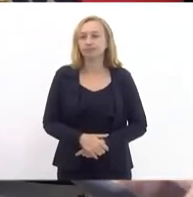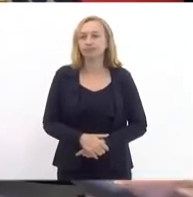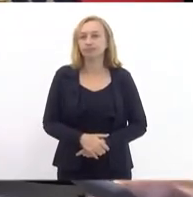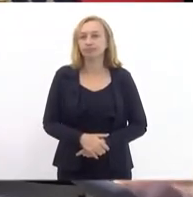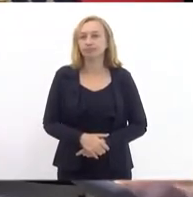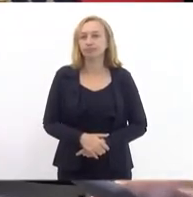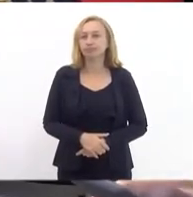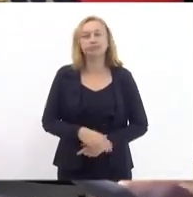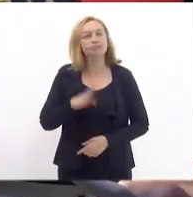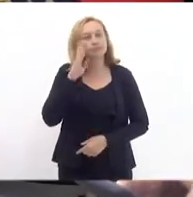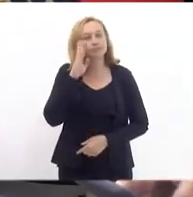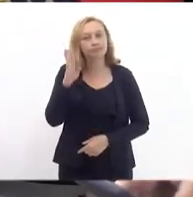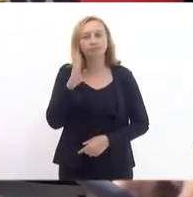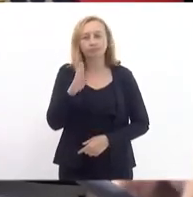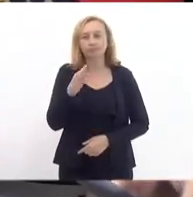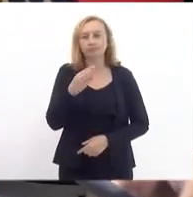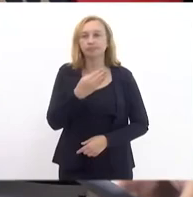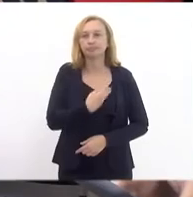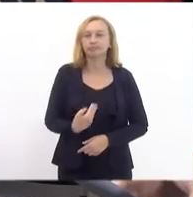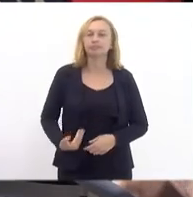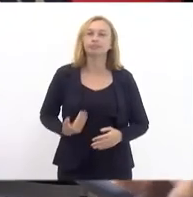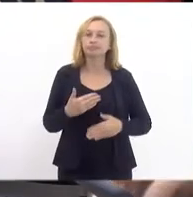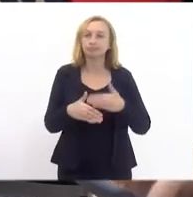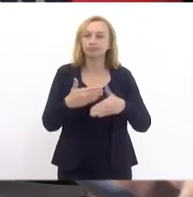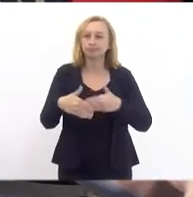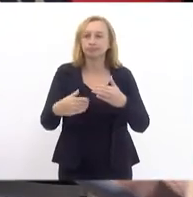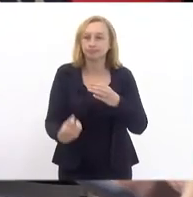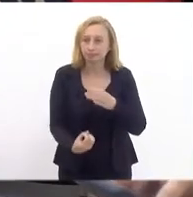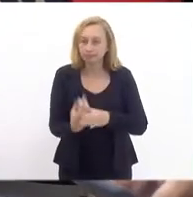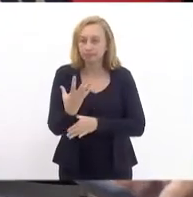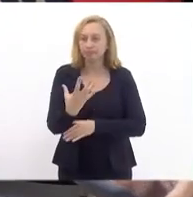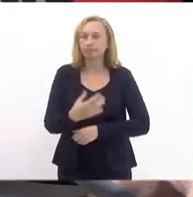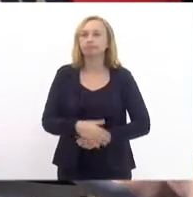do processo, que é o sistema de produção. Né?